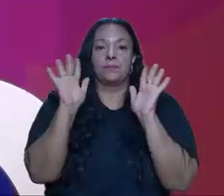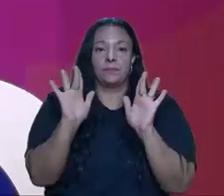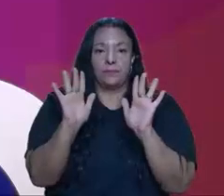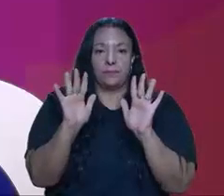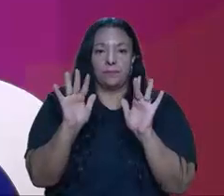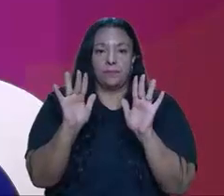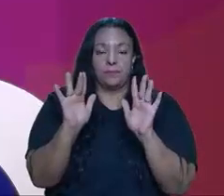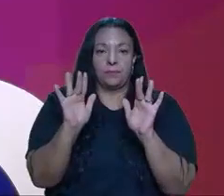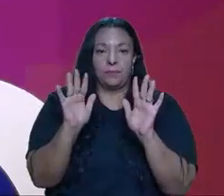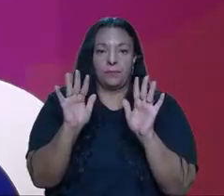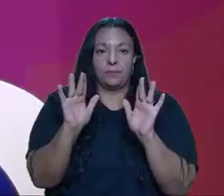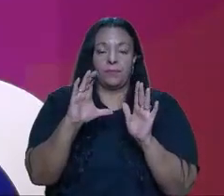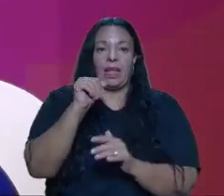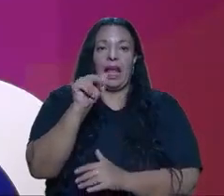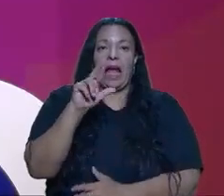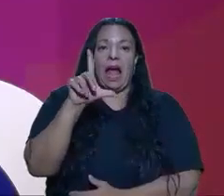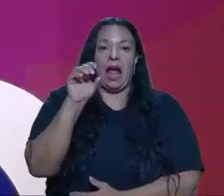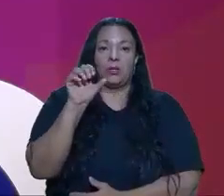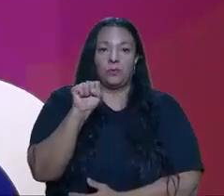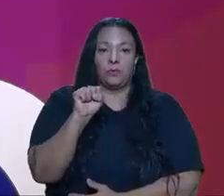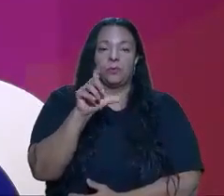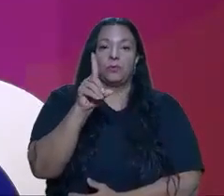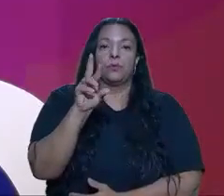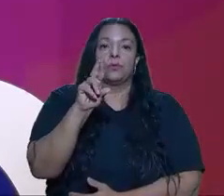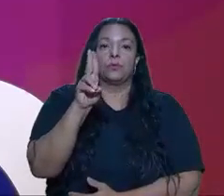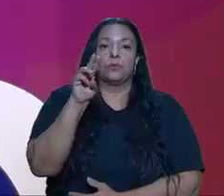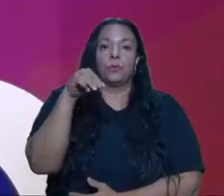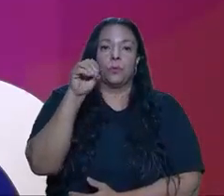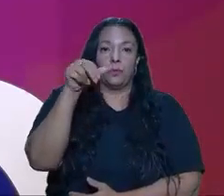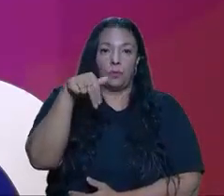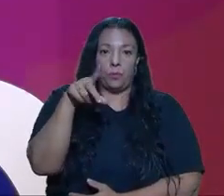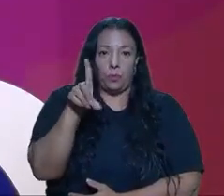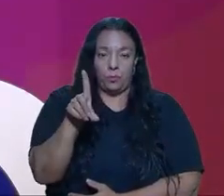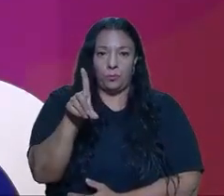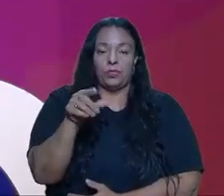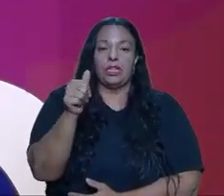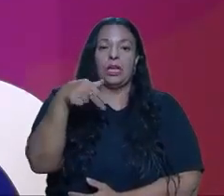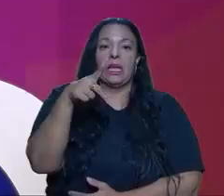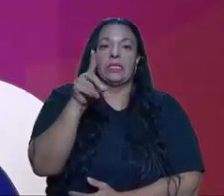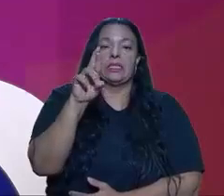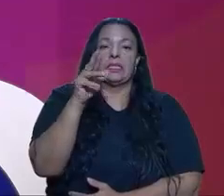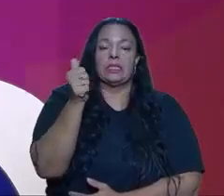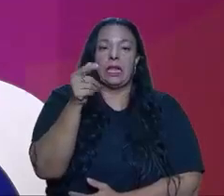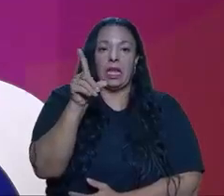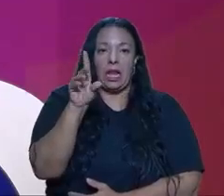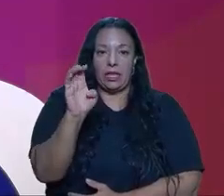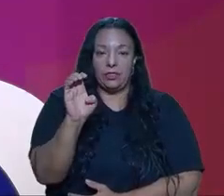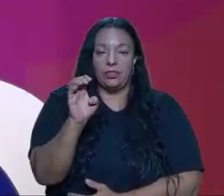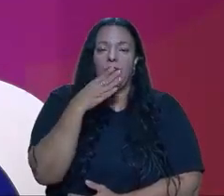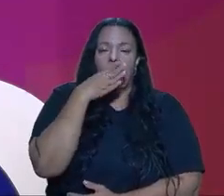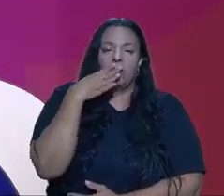rente à cabeça de tom escuro. Traja terno de tom cinza e usa por cima uma capa preta ornada com detalhes em